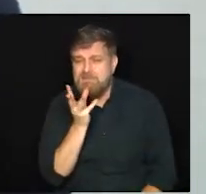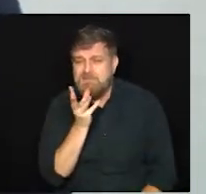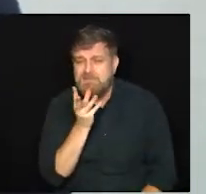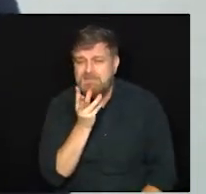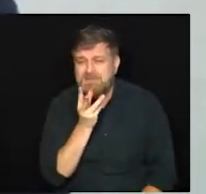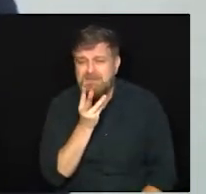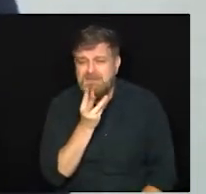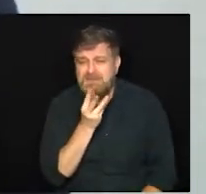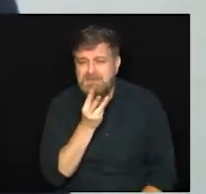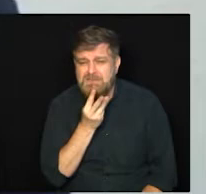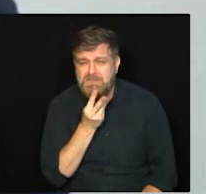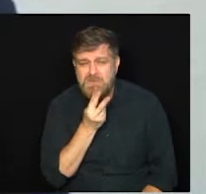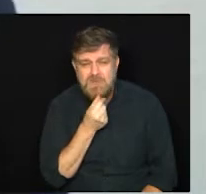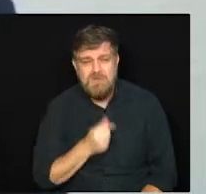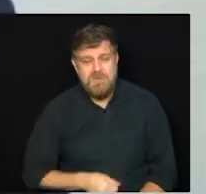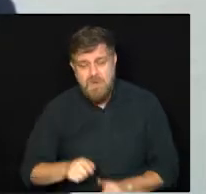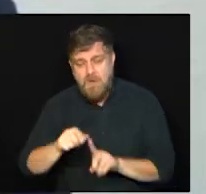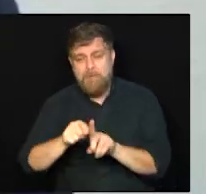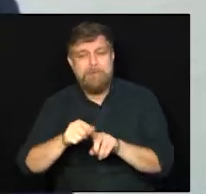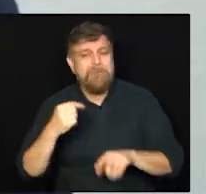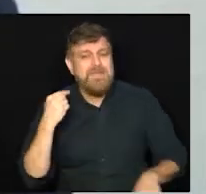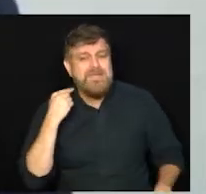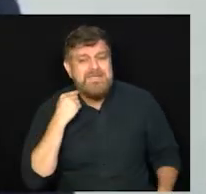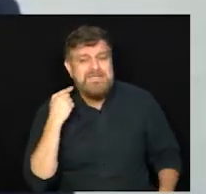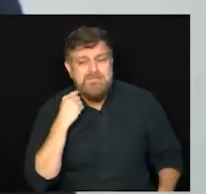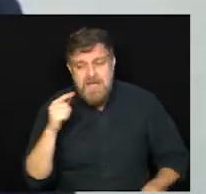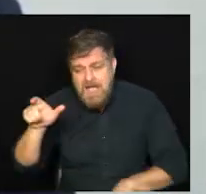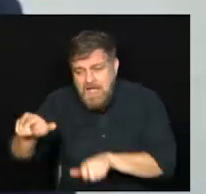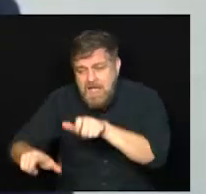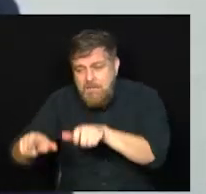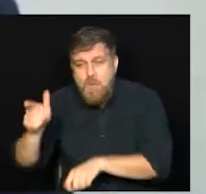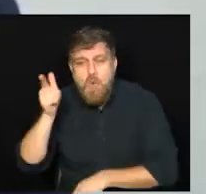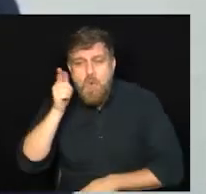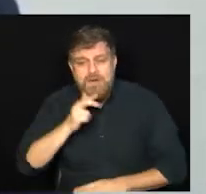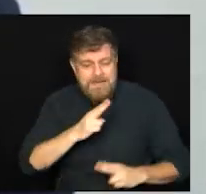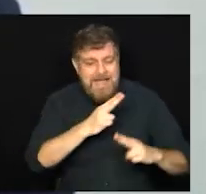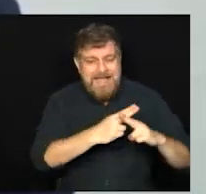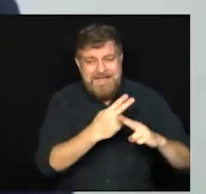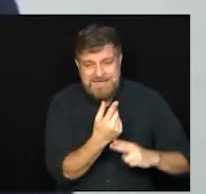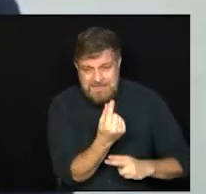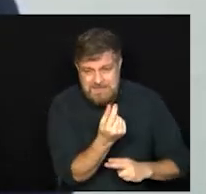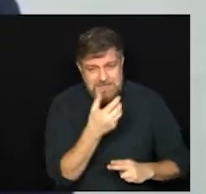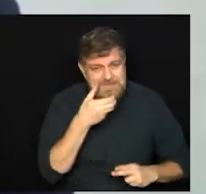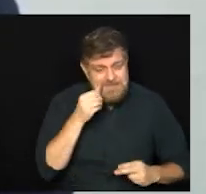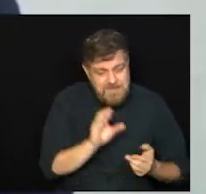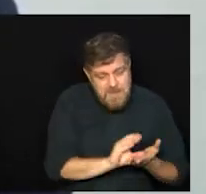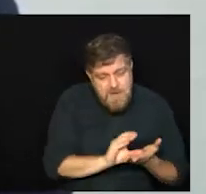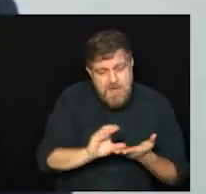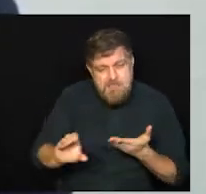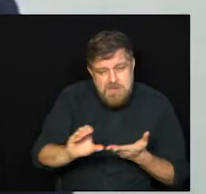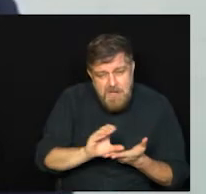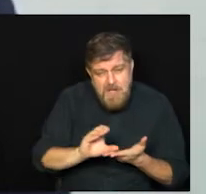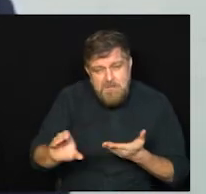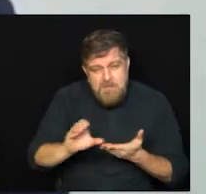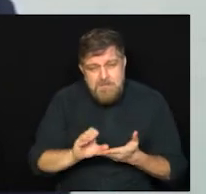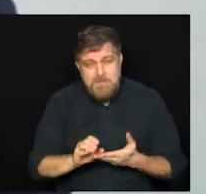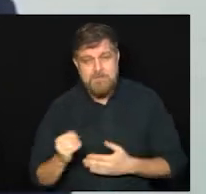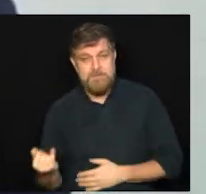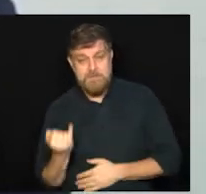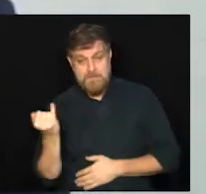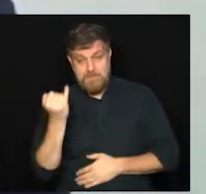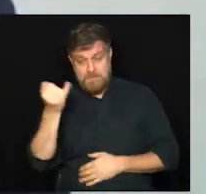só a partir para maio. Então, a gente tem um ano de 2021, então é importante falar que é um setor que veio